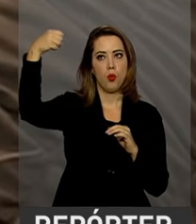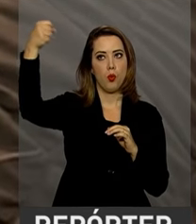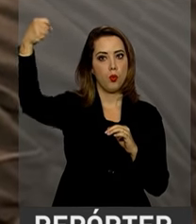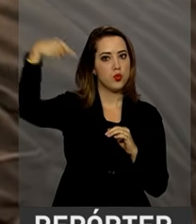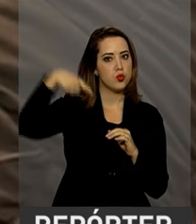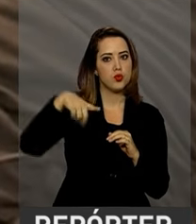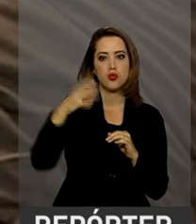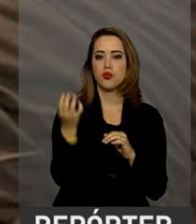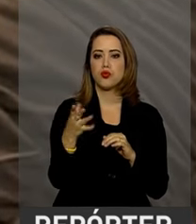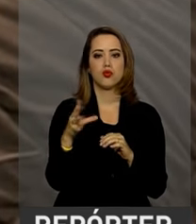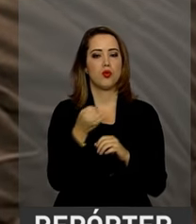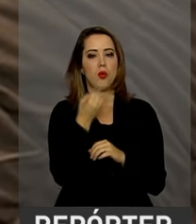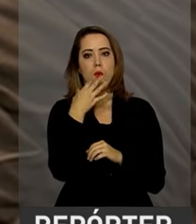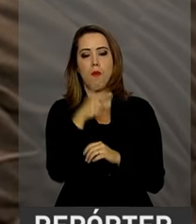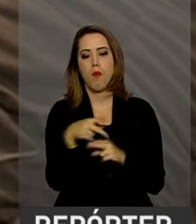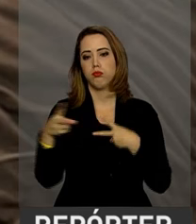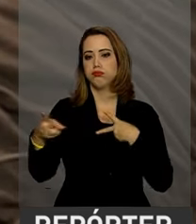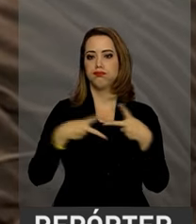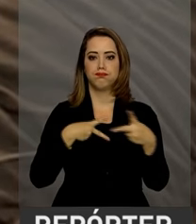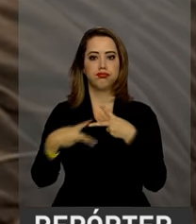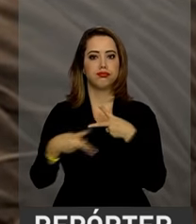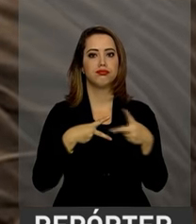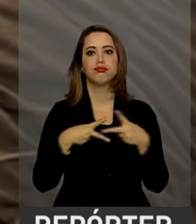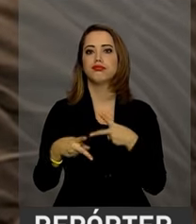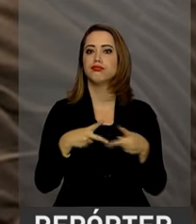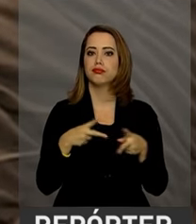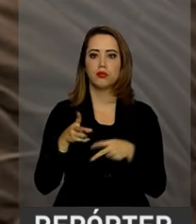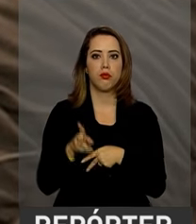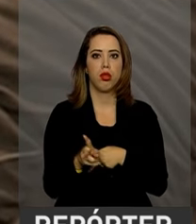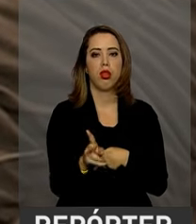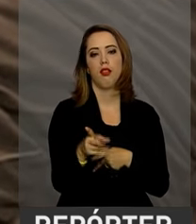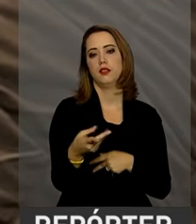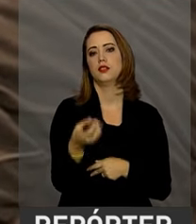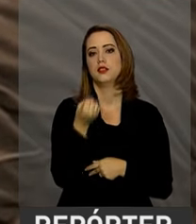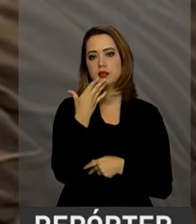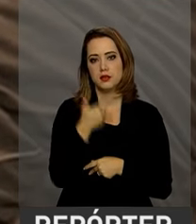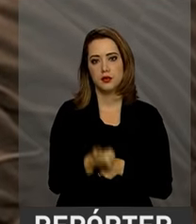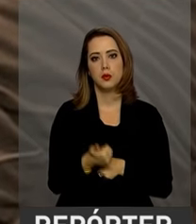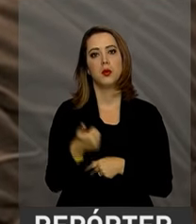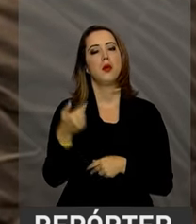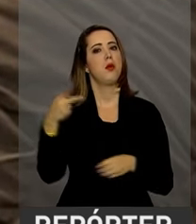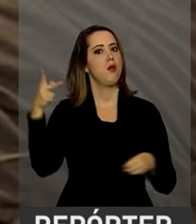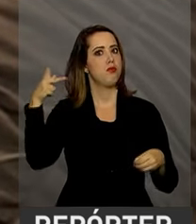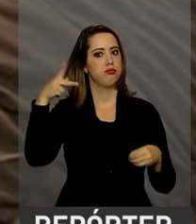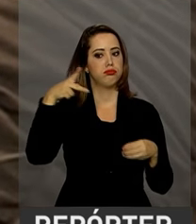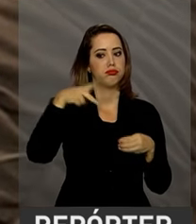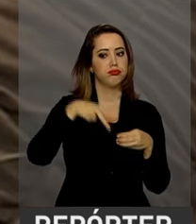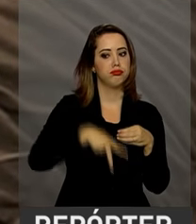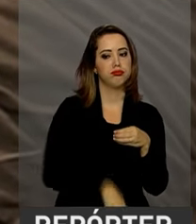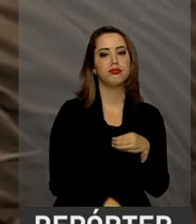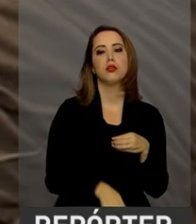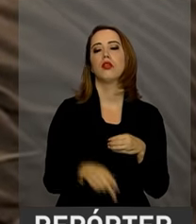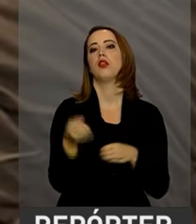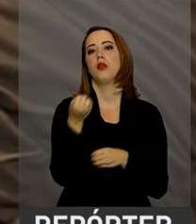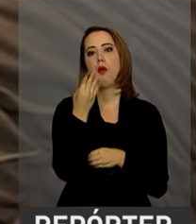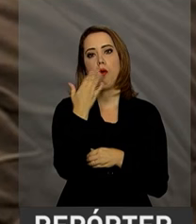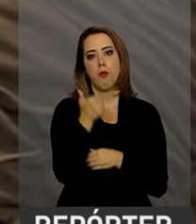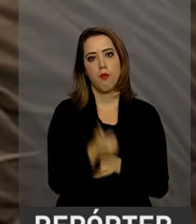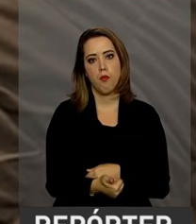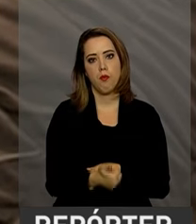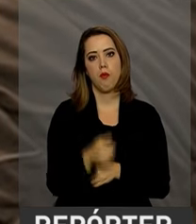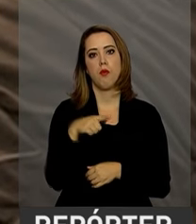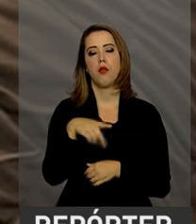grande, ventos de boa velocidade e frequência, grandes reservas de petróleo, grandes reservas de